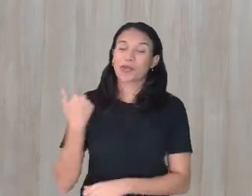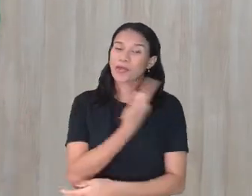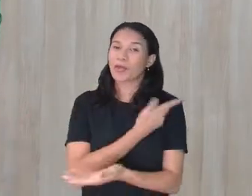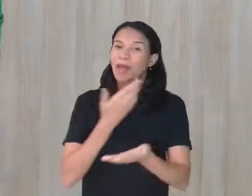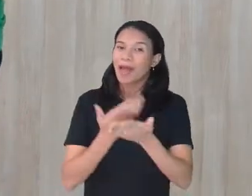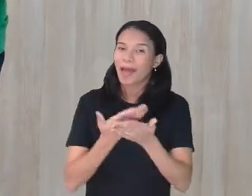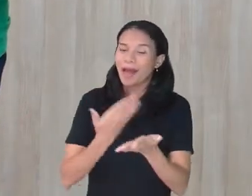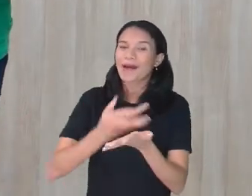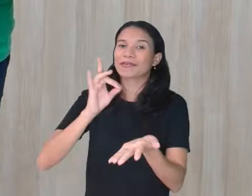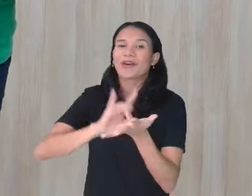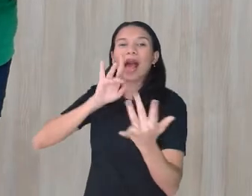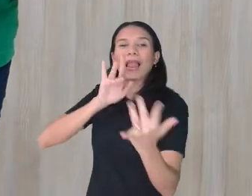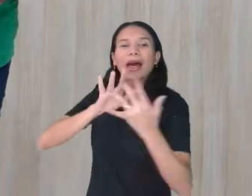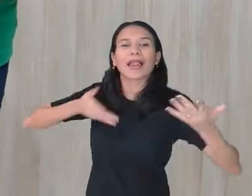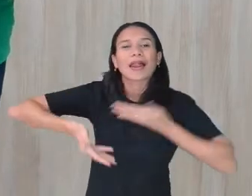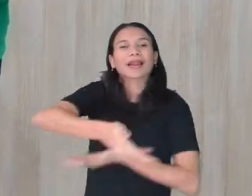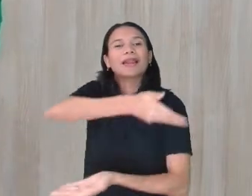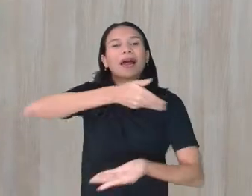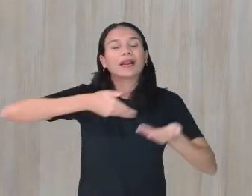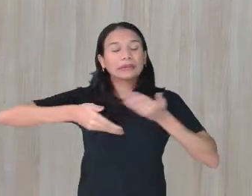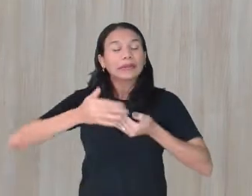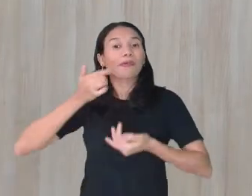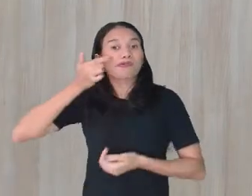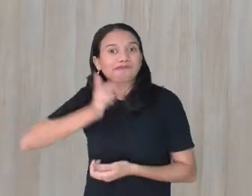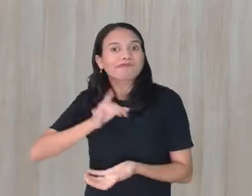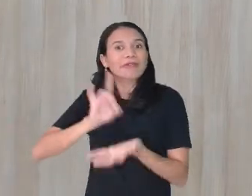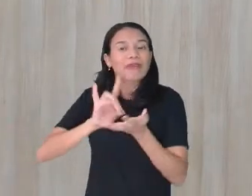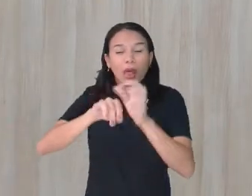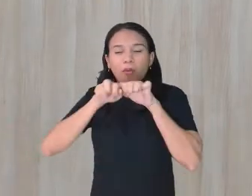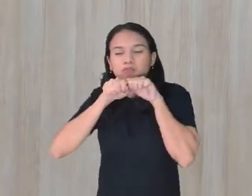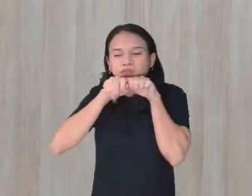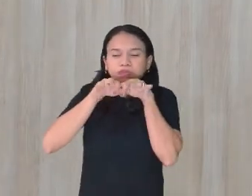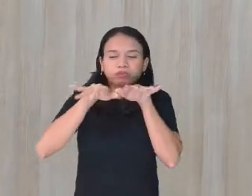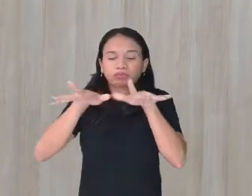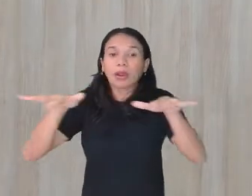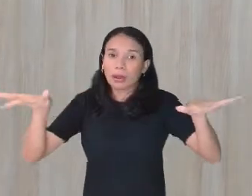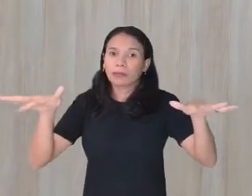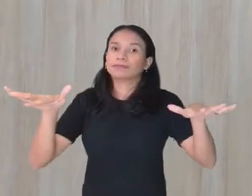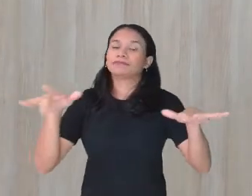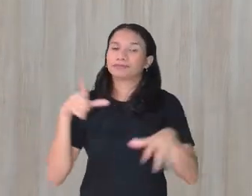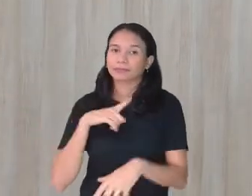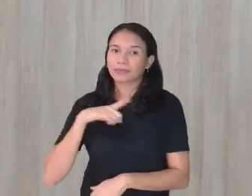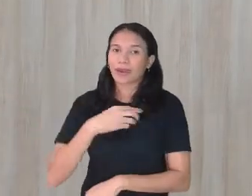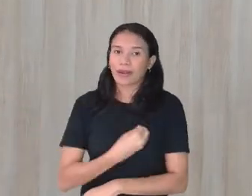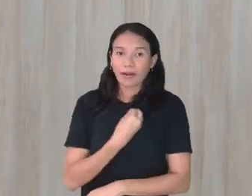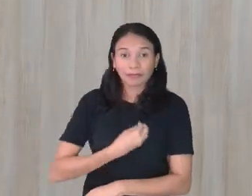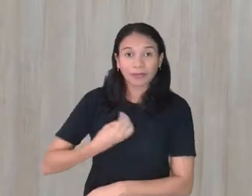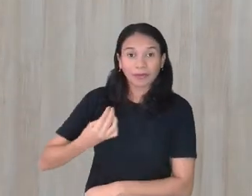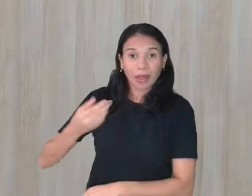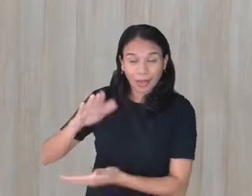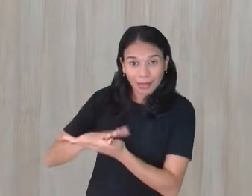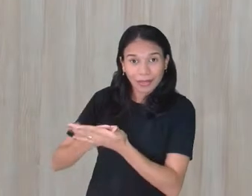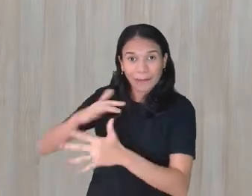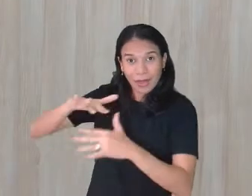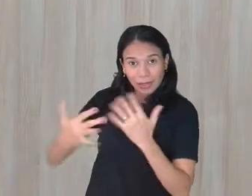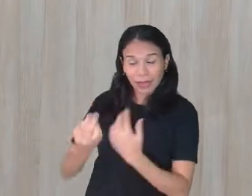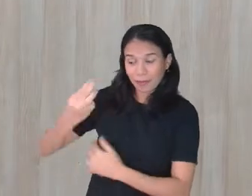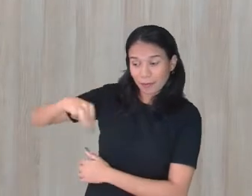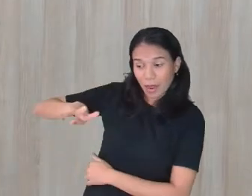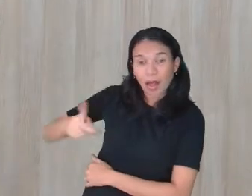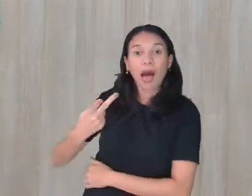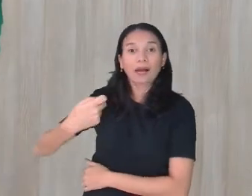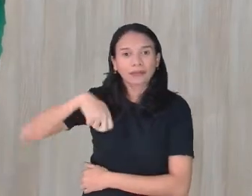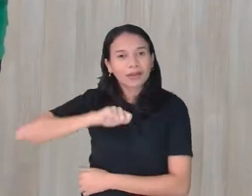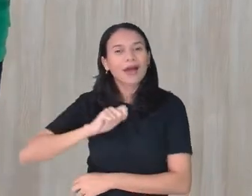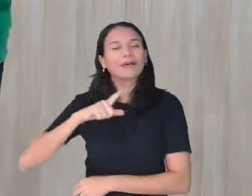ela seja mais interativa, ela consiga chegar a todos e a todas, nós contamos aí com a Helena, a nossa intérprete de